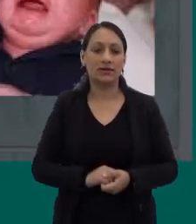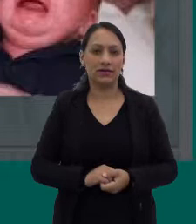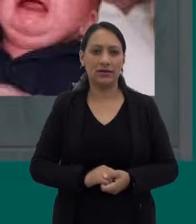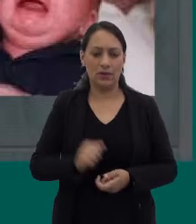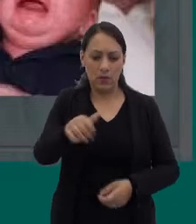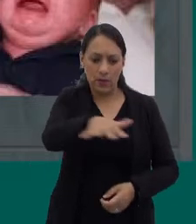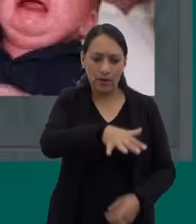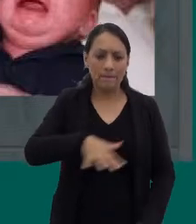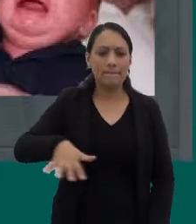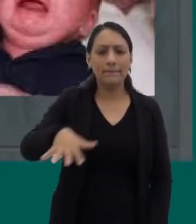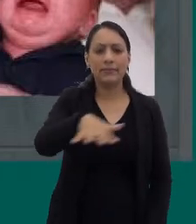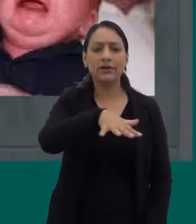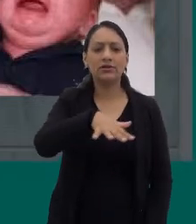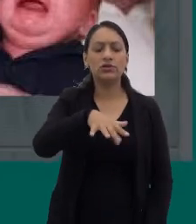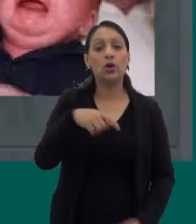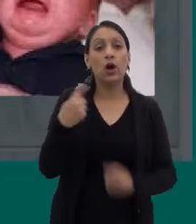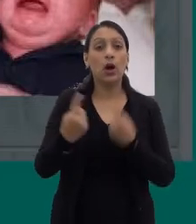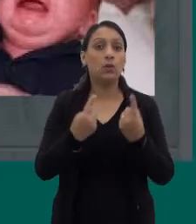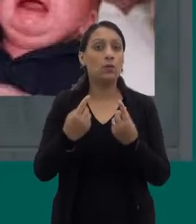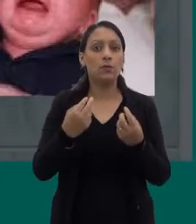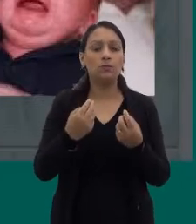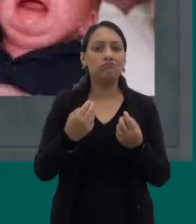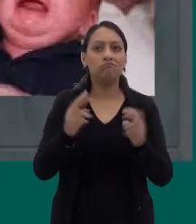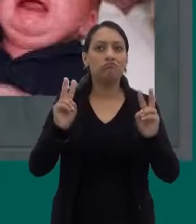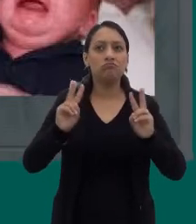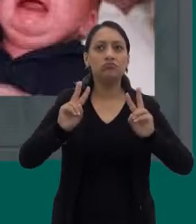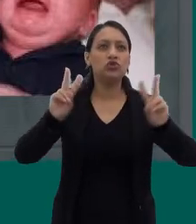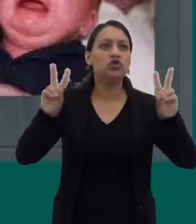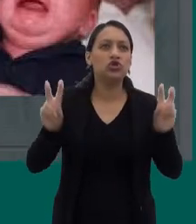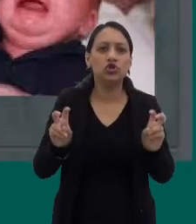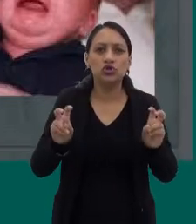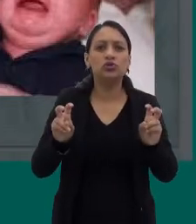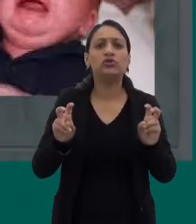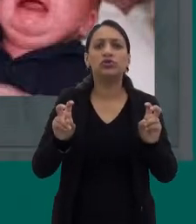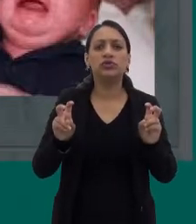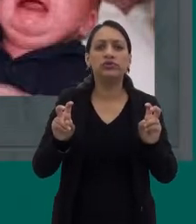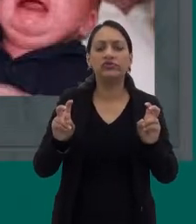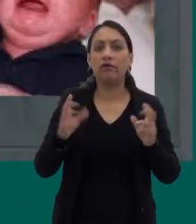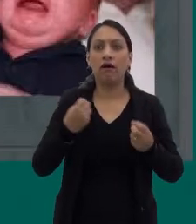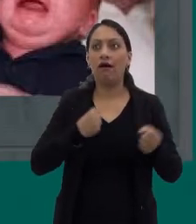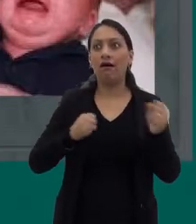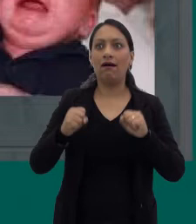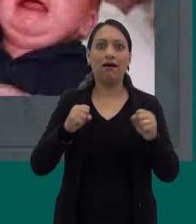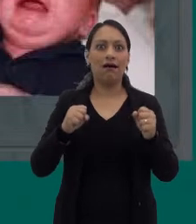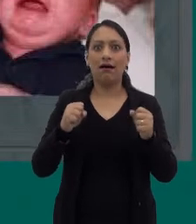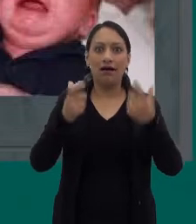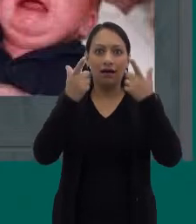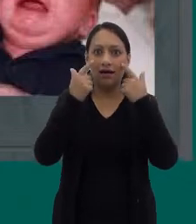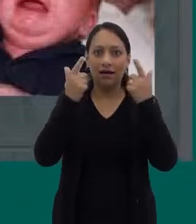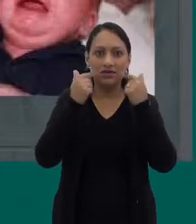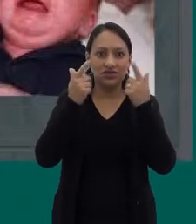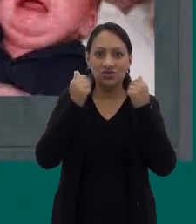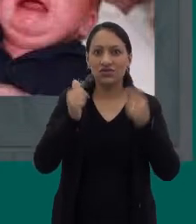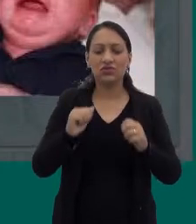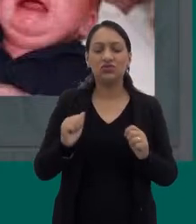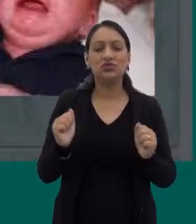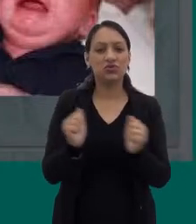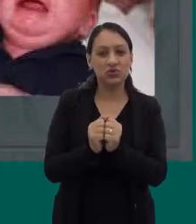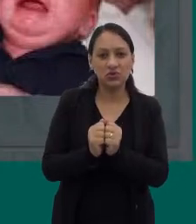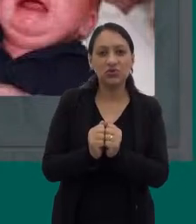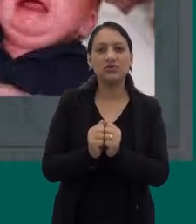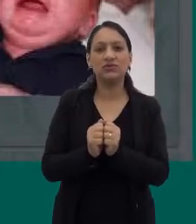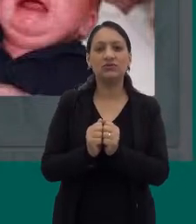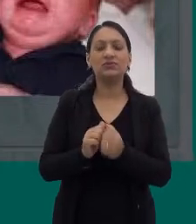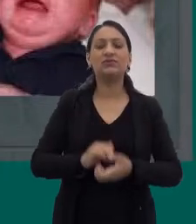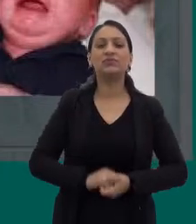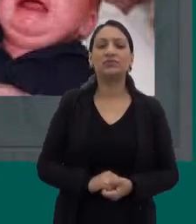ambiente que, por algum motivo, né, se desespera junto com ele. Né? Ao invés